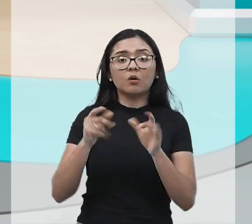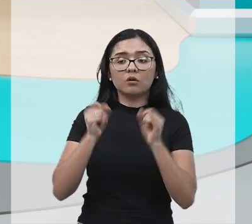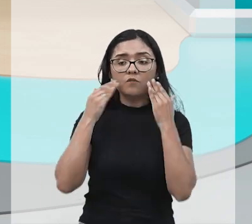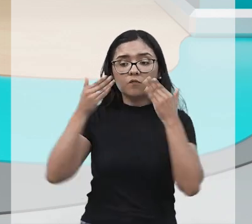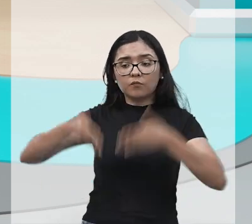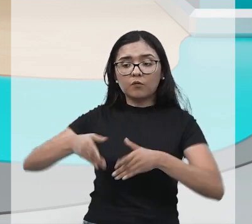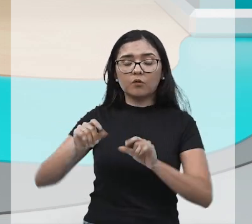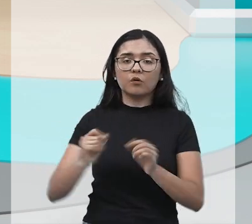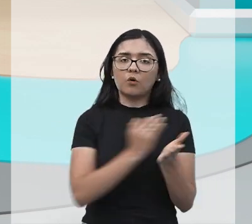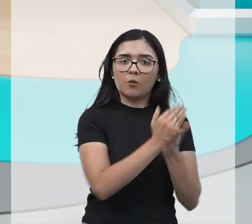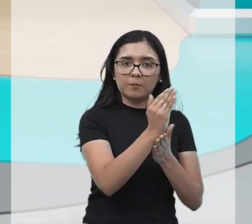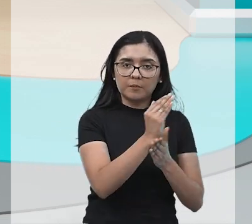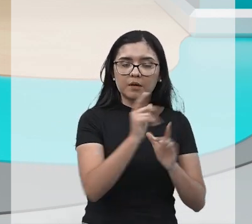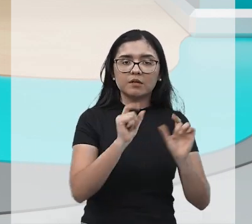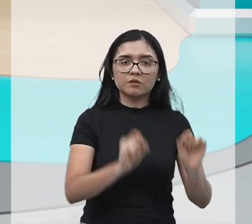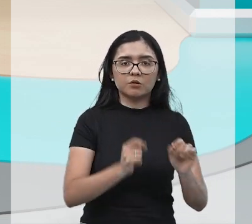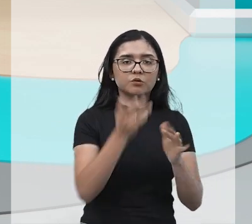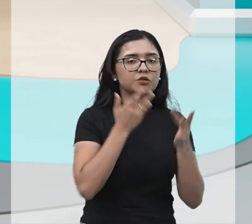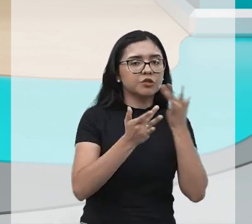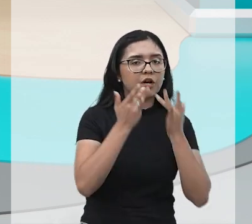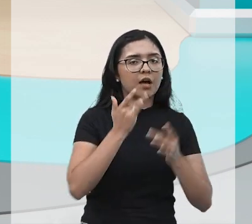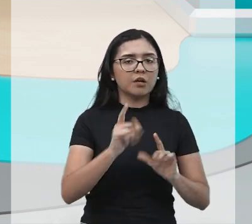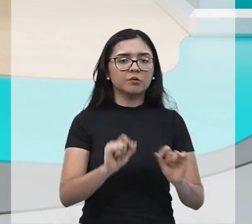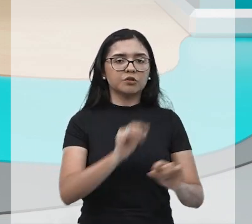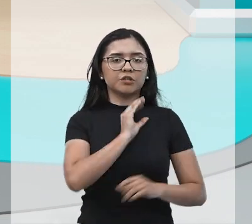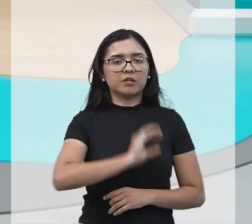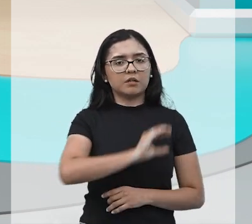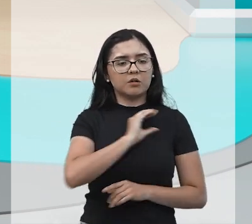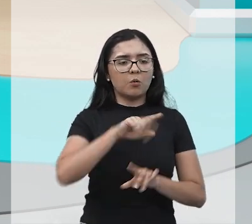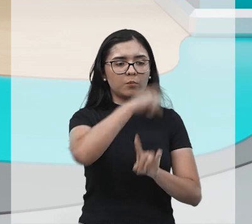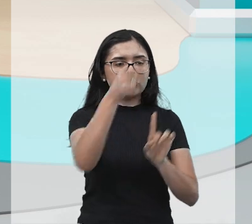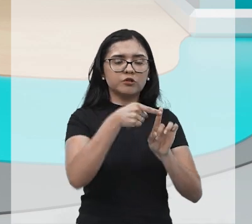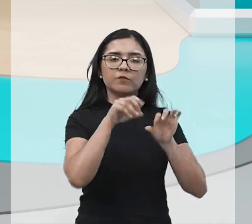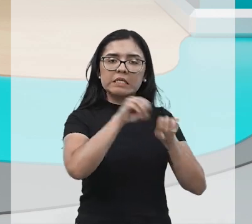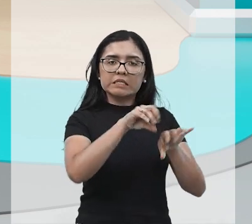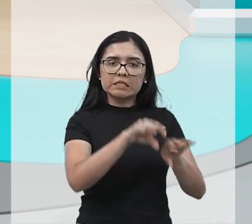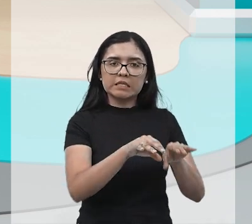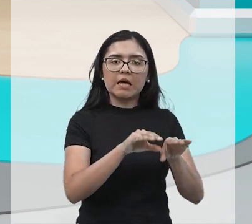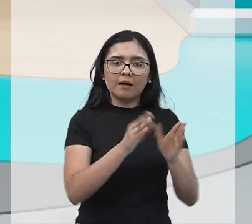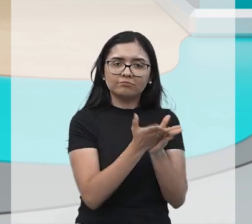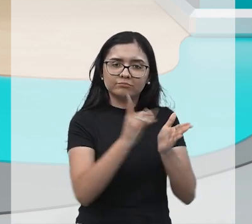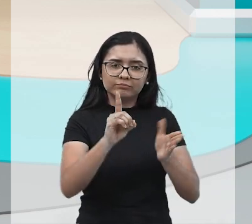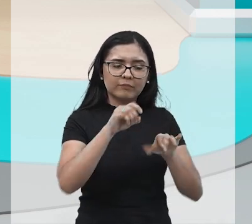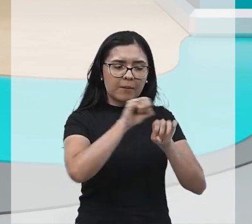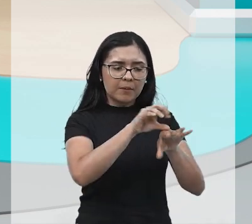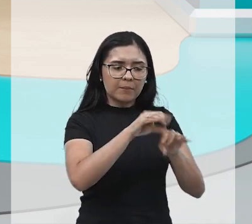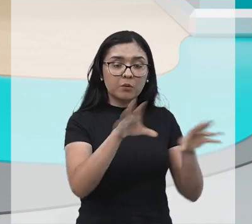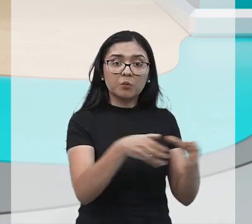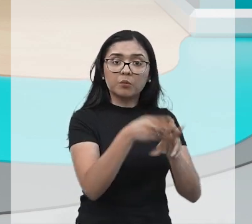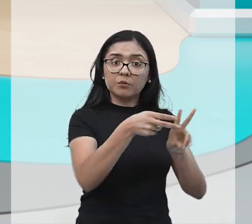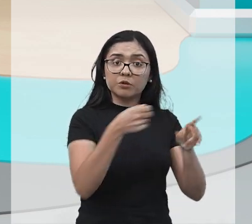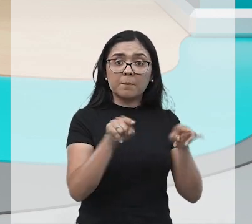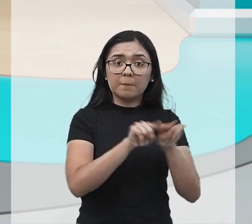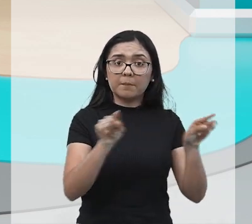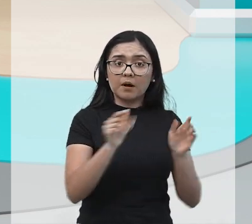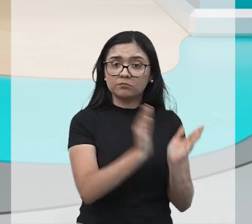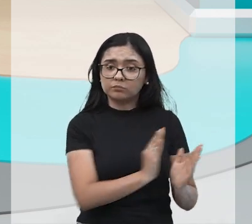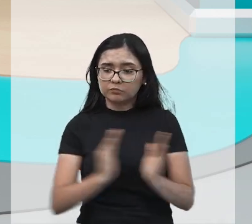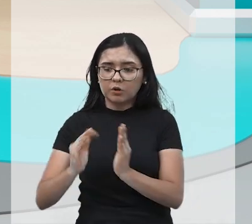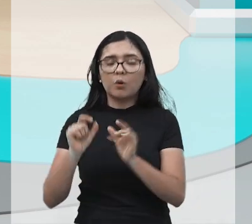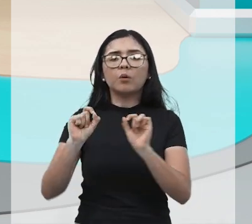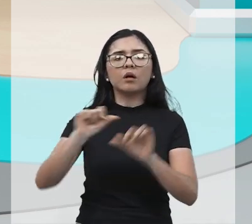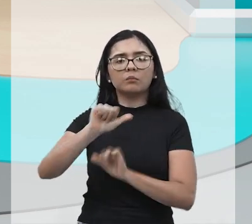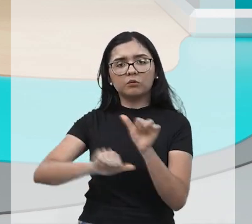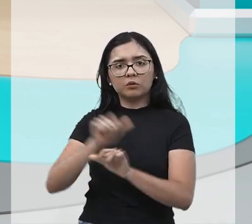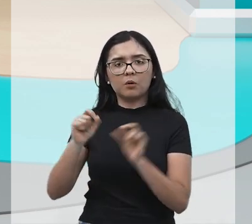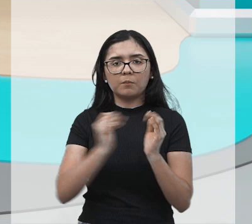começou com o teatro de catequese, com a intenção, né, de estar catequizando aqueles indígenas, só que agora a gente vai passando por